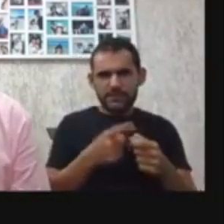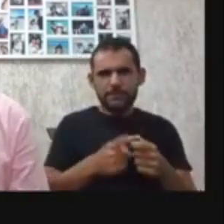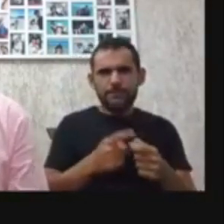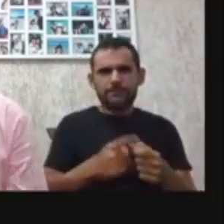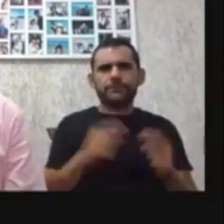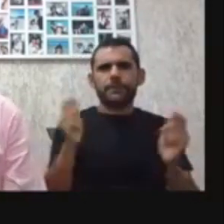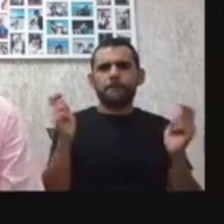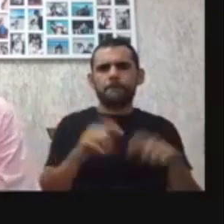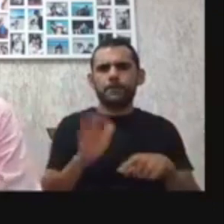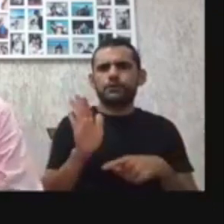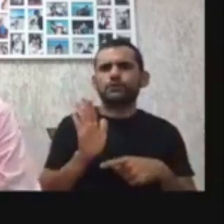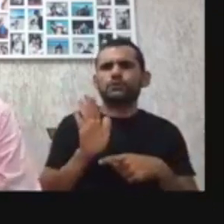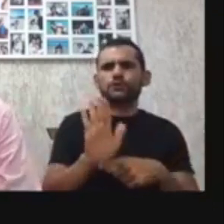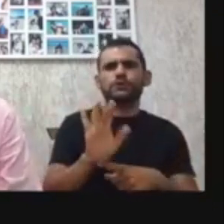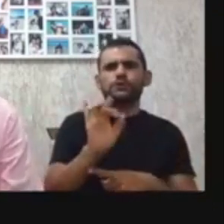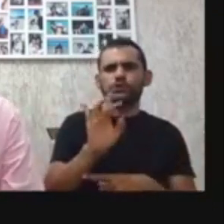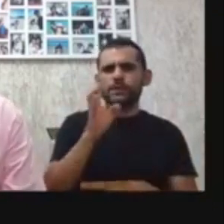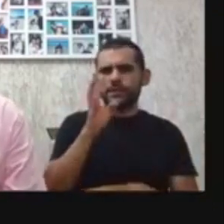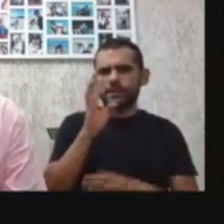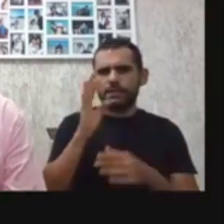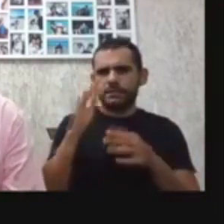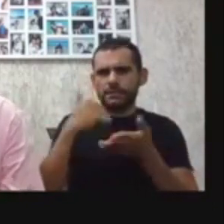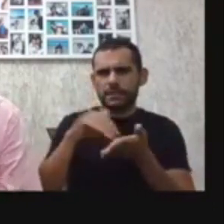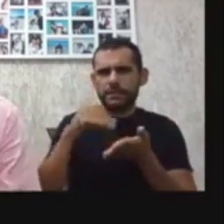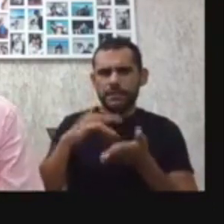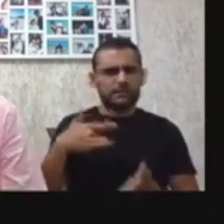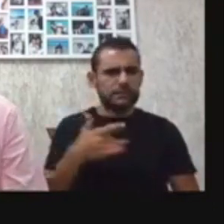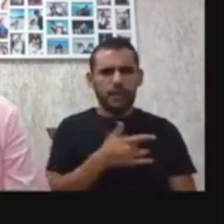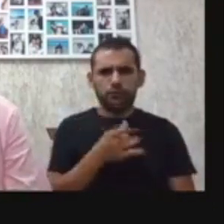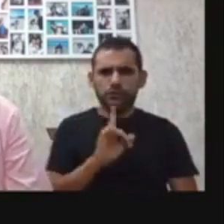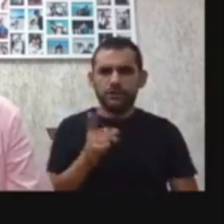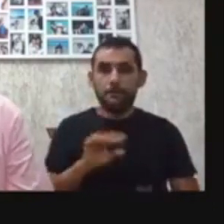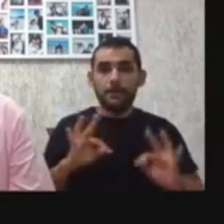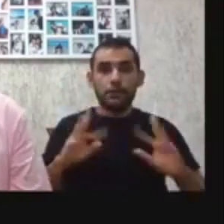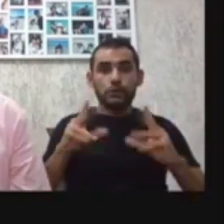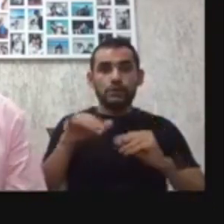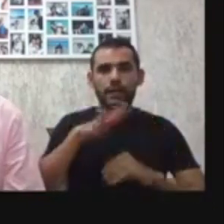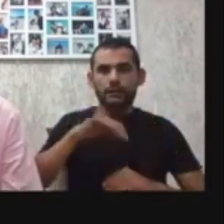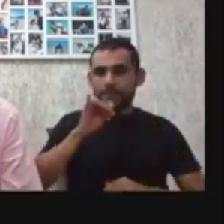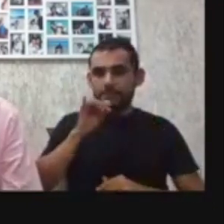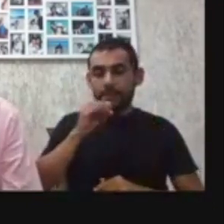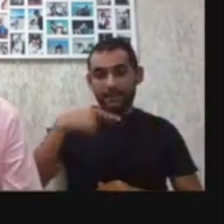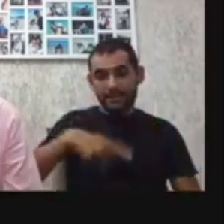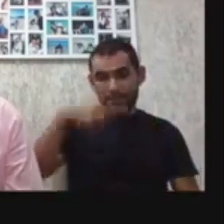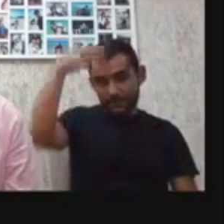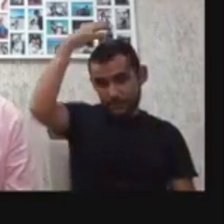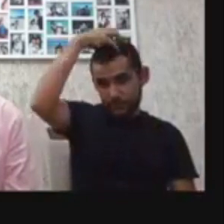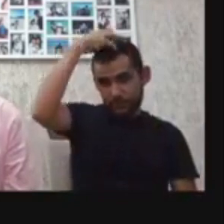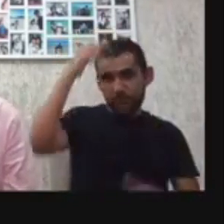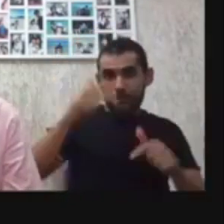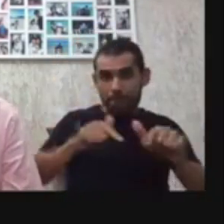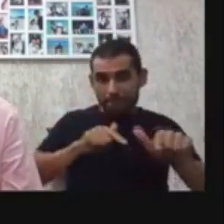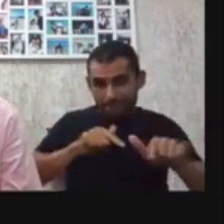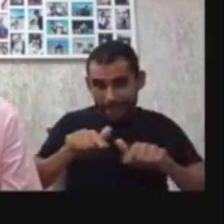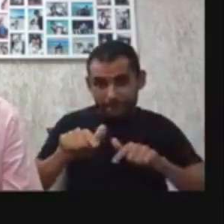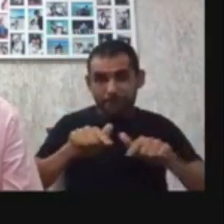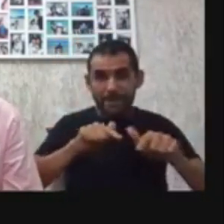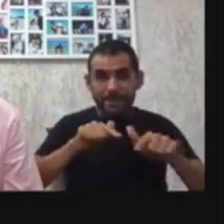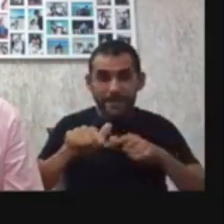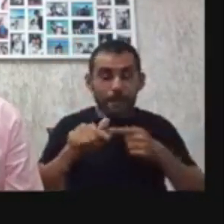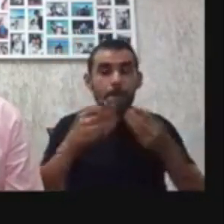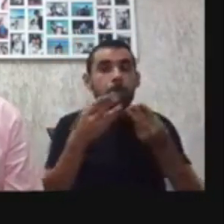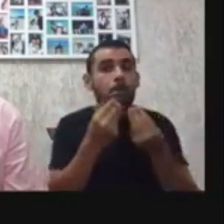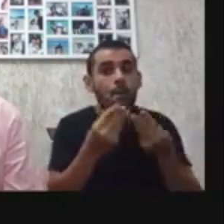podem contribuir, não só com a Secretaria de Saúde, mas em todas as áreas. Nós temos aqui em São João del Rei, Adriano, que trabalhar muito, viu? É